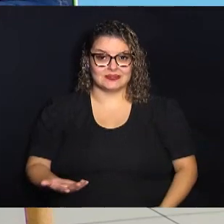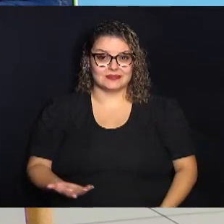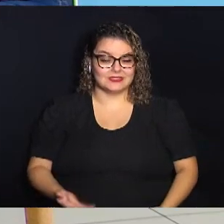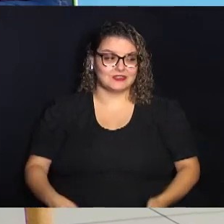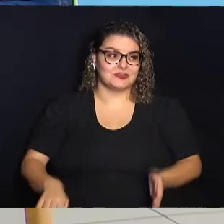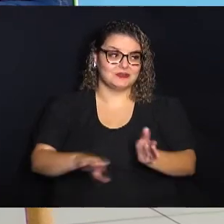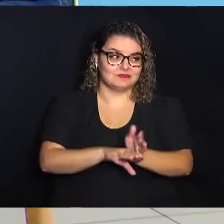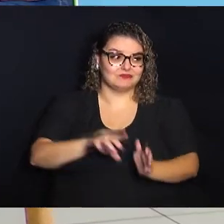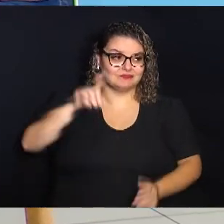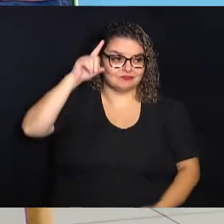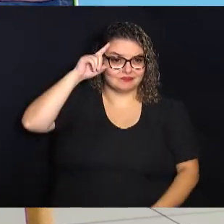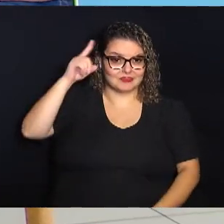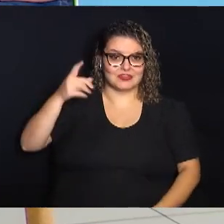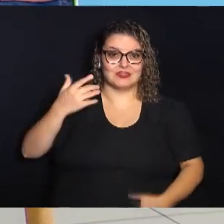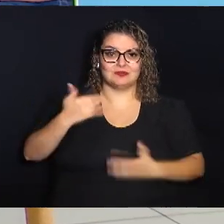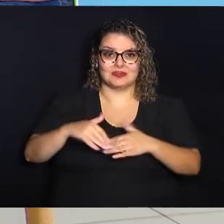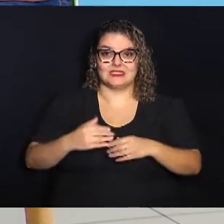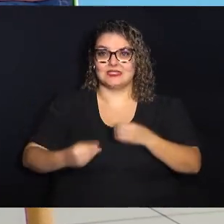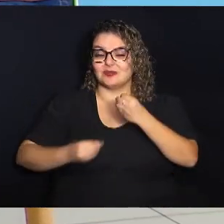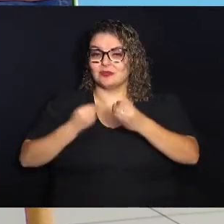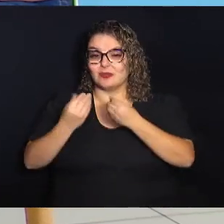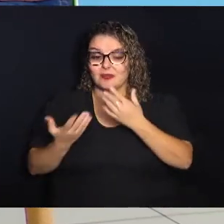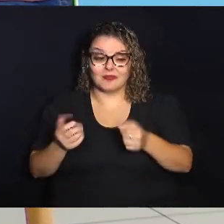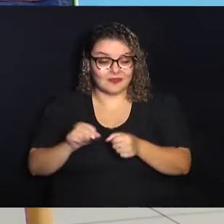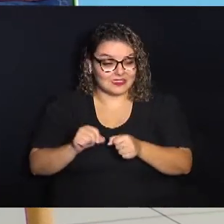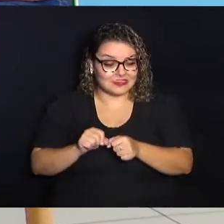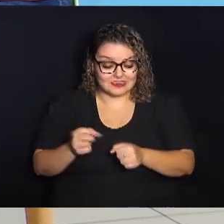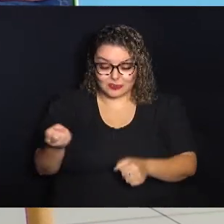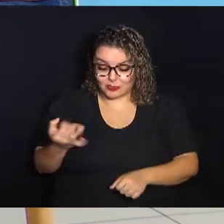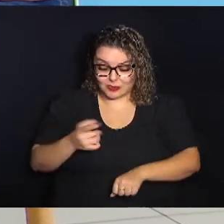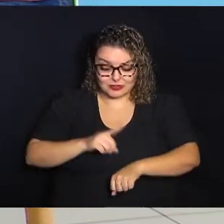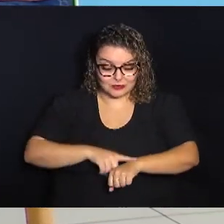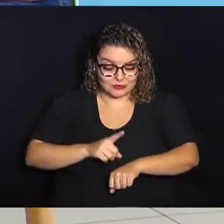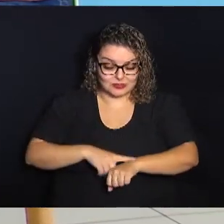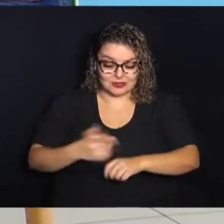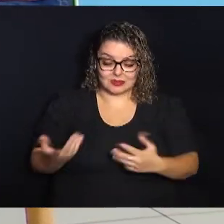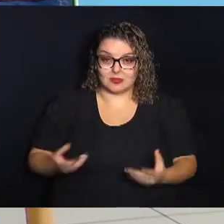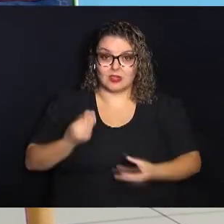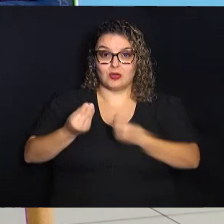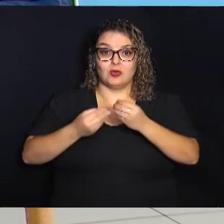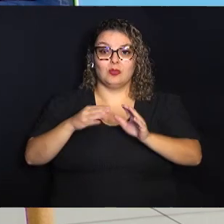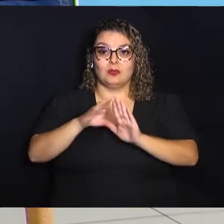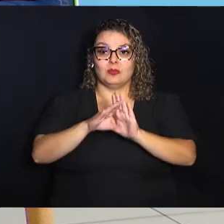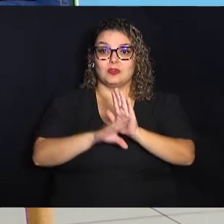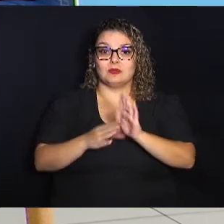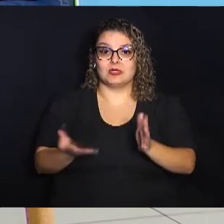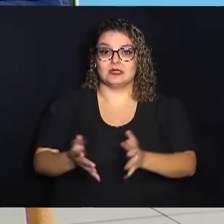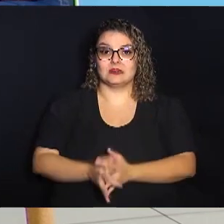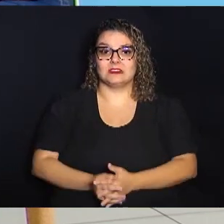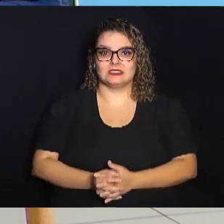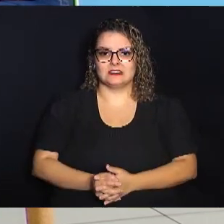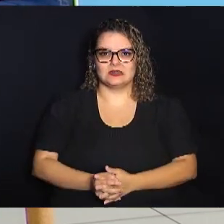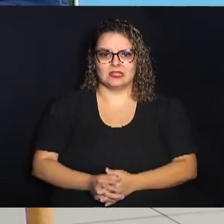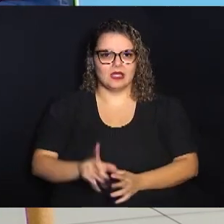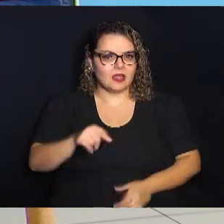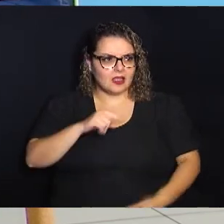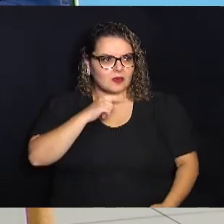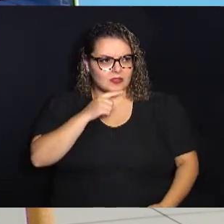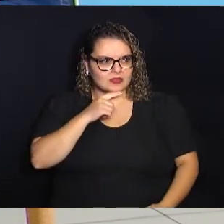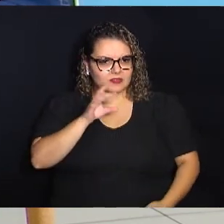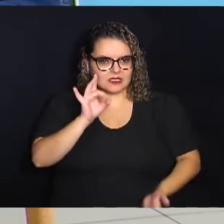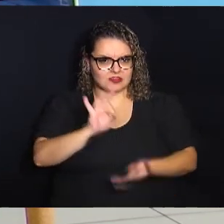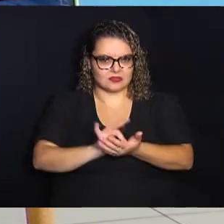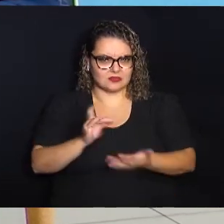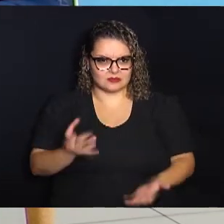da prova, não tá chegando o dia da prova, e aí eu tenho quanto tempo? Como devo me programar? E aí, essa é uma dúvida que